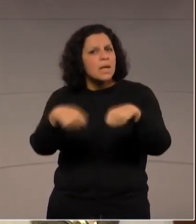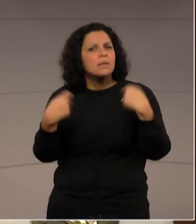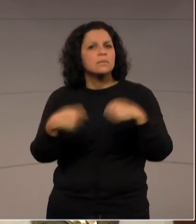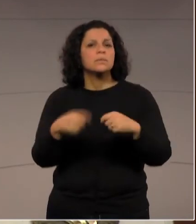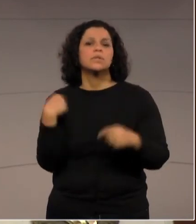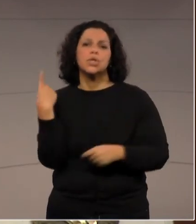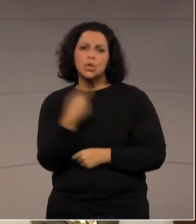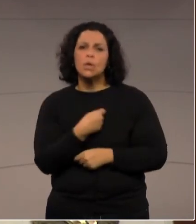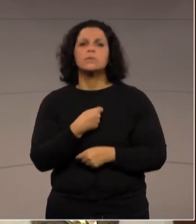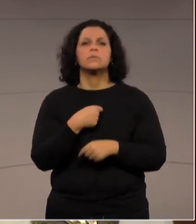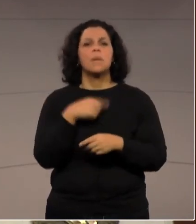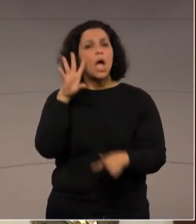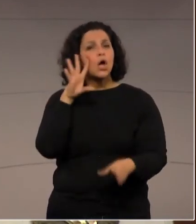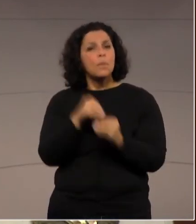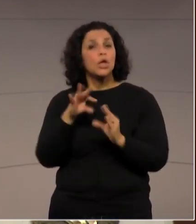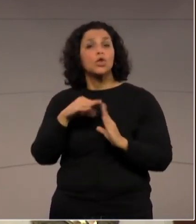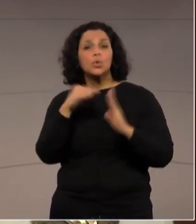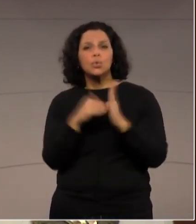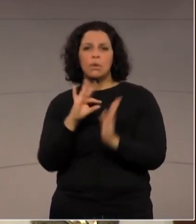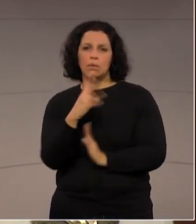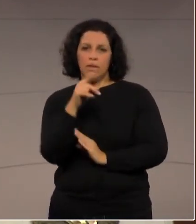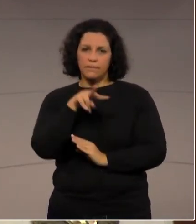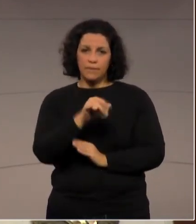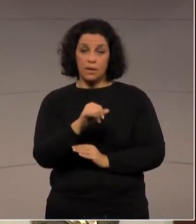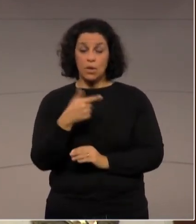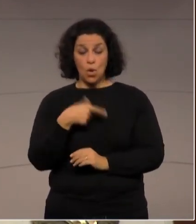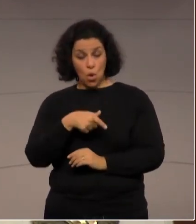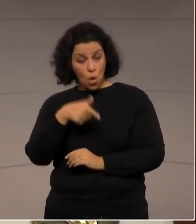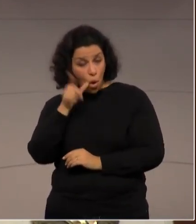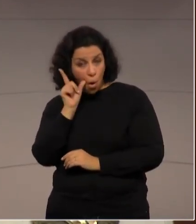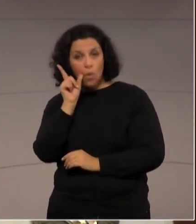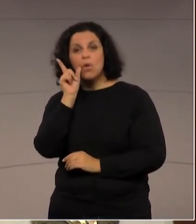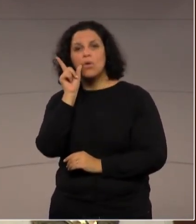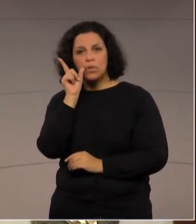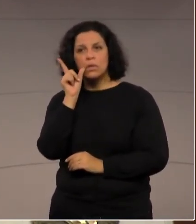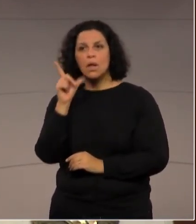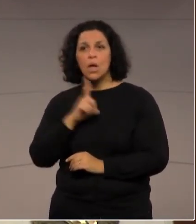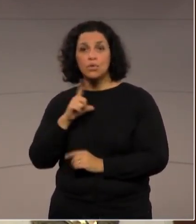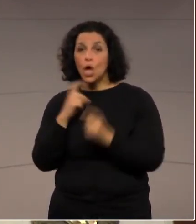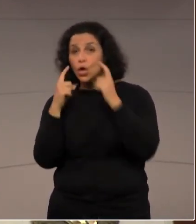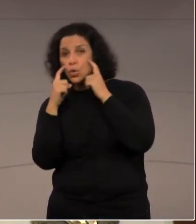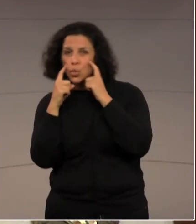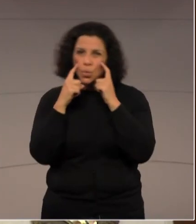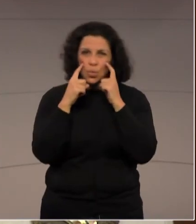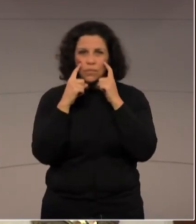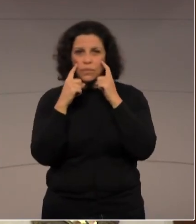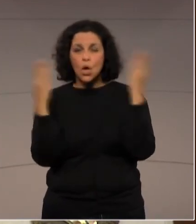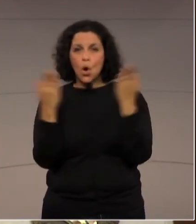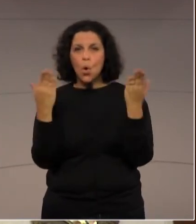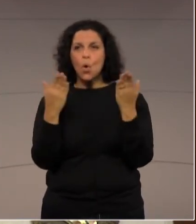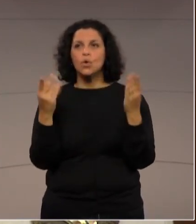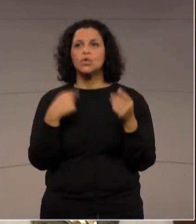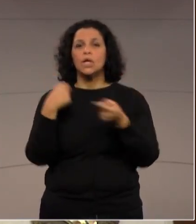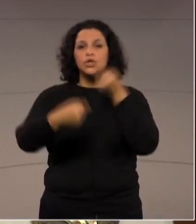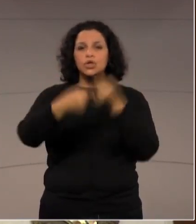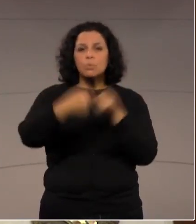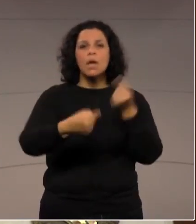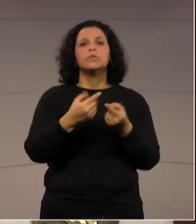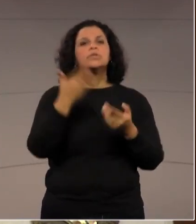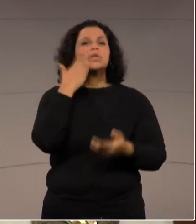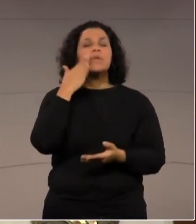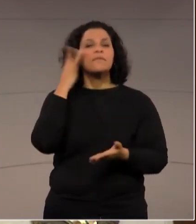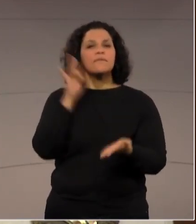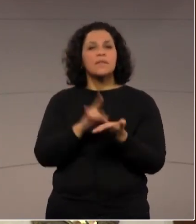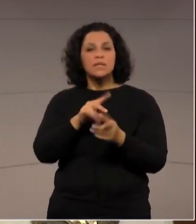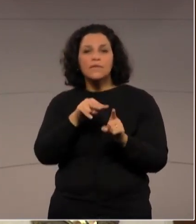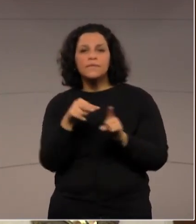pra gente compreender o que está acontecendo se ontem eu tinha dúvida hoje graças ao debate tenho certeza